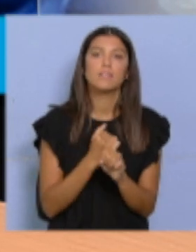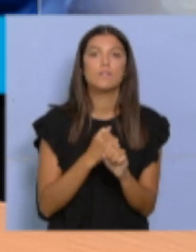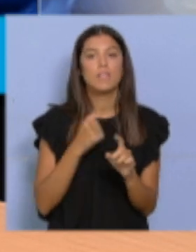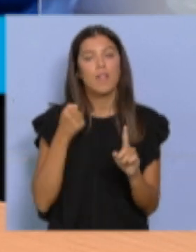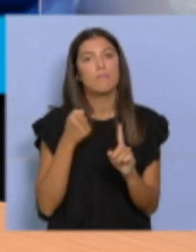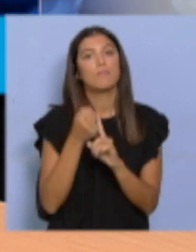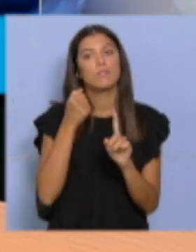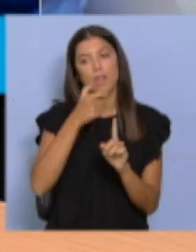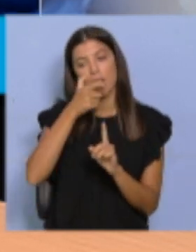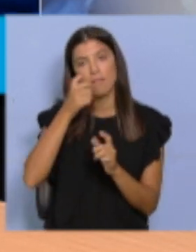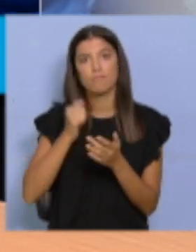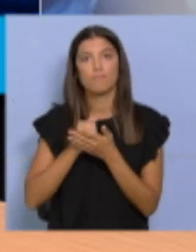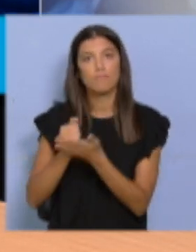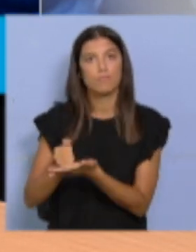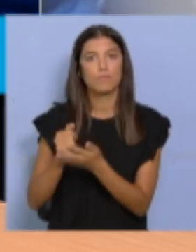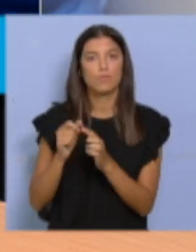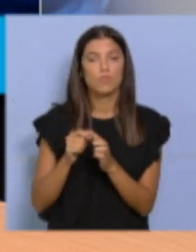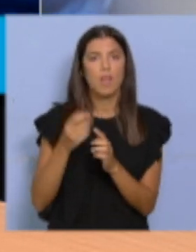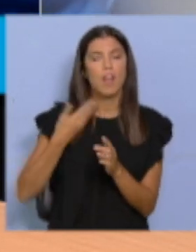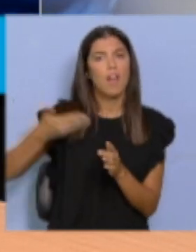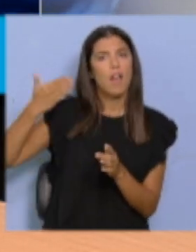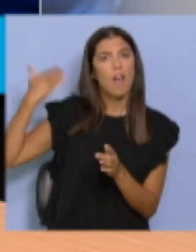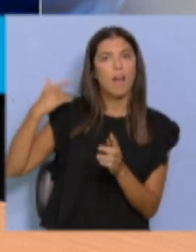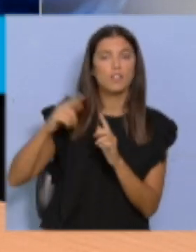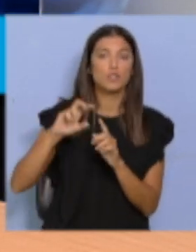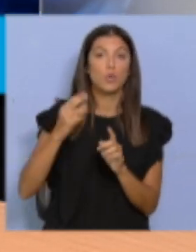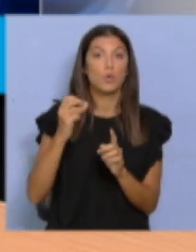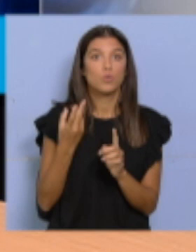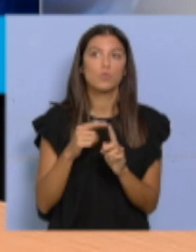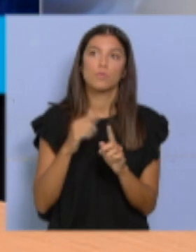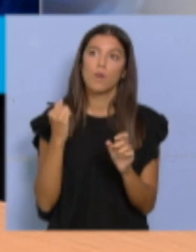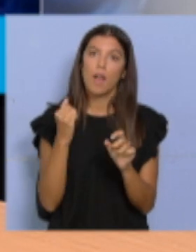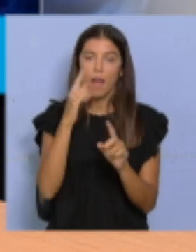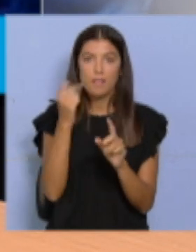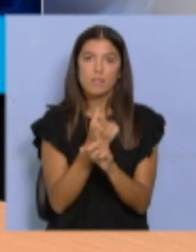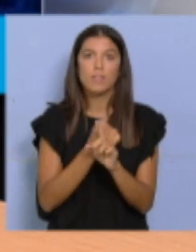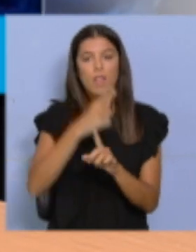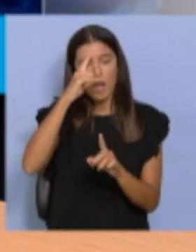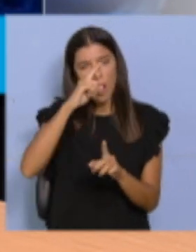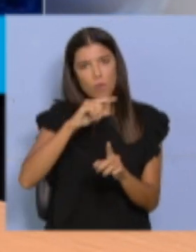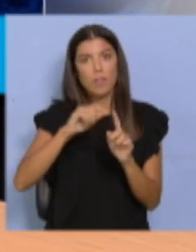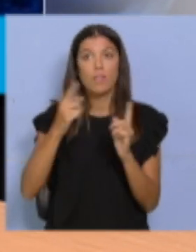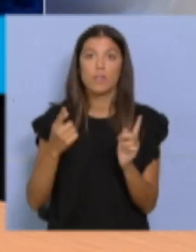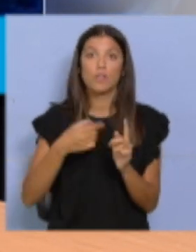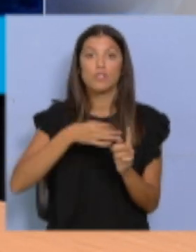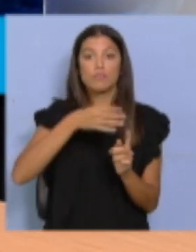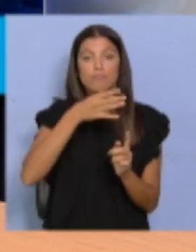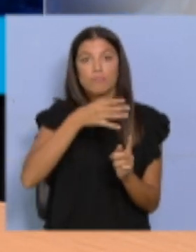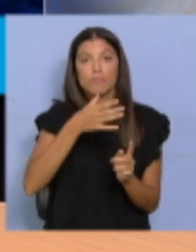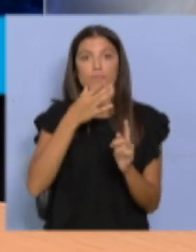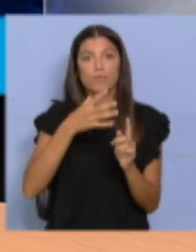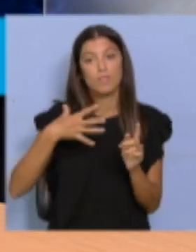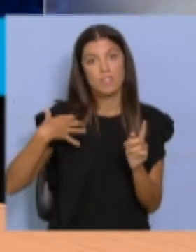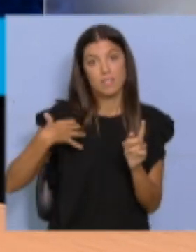tempos remotos. Neste mês de outubro, essa identidade é especialmente recordada e vai hoje também marcar o comentário que fazemos em cada